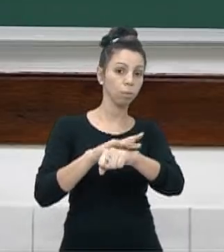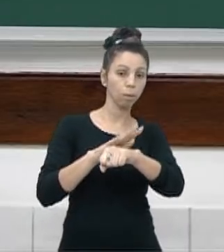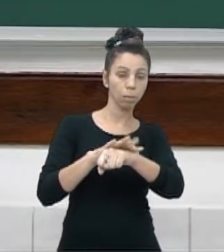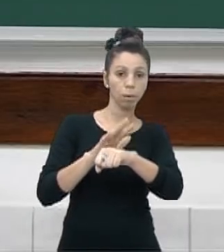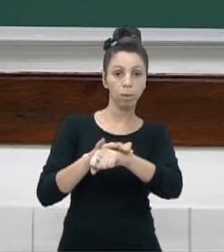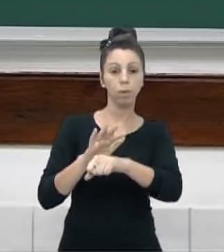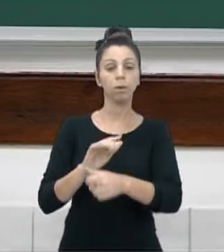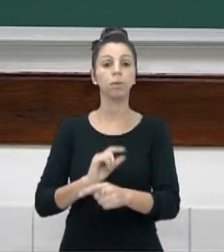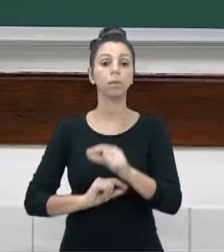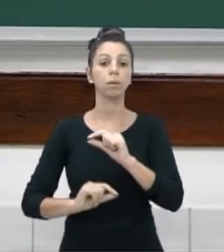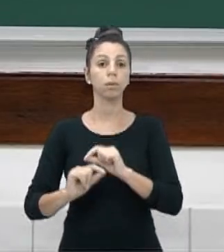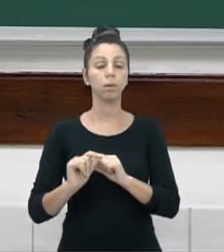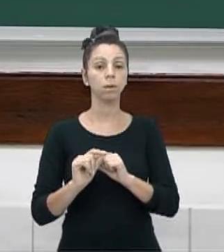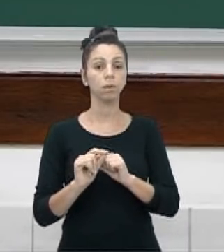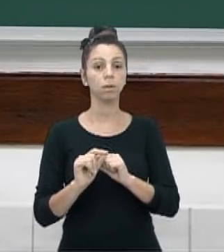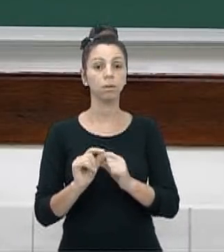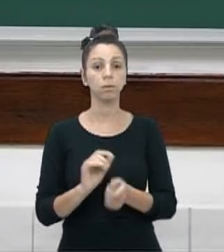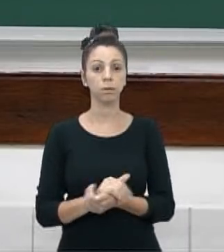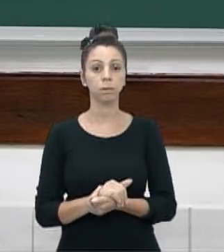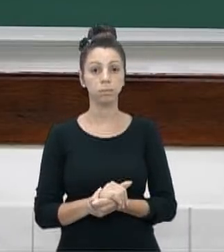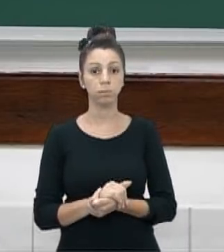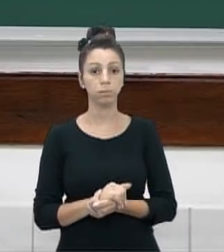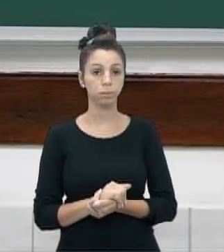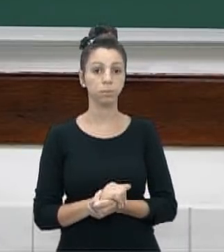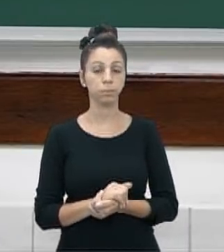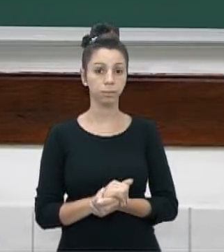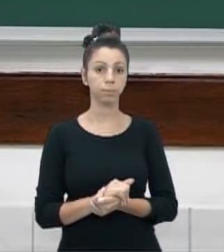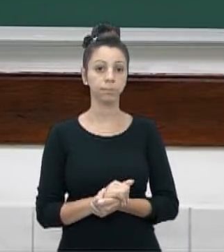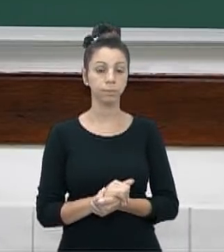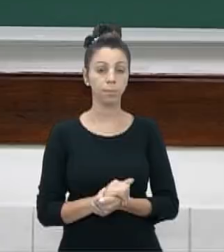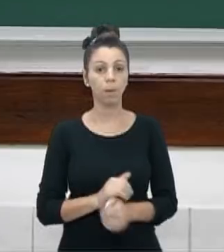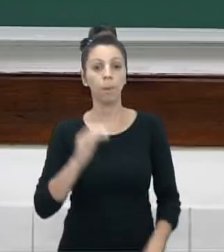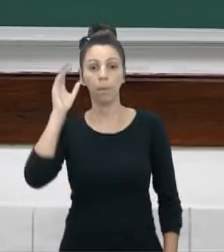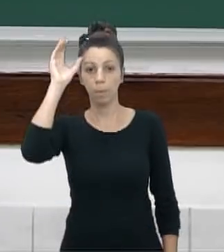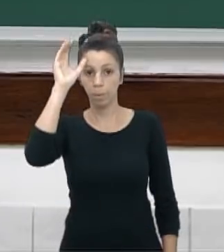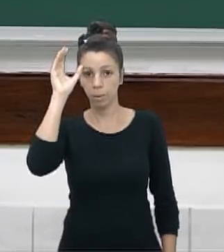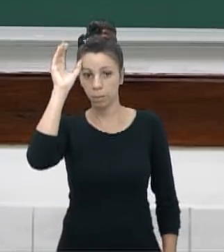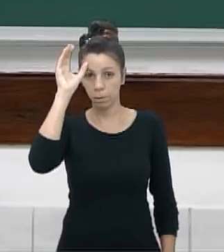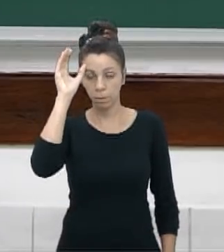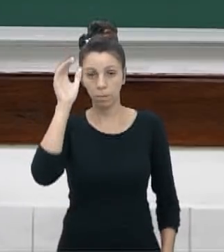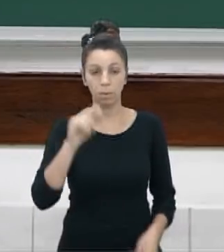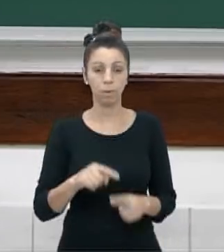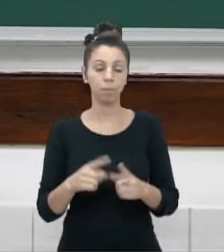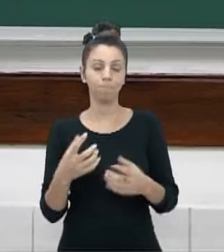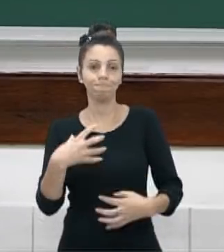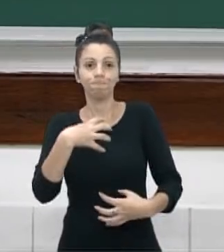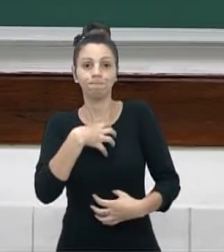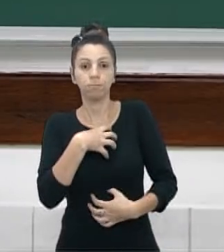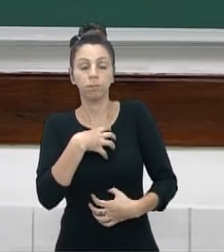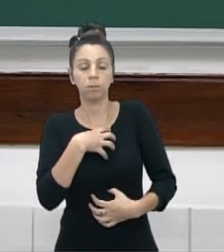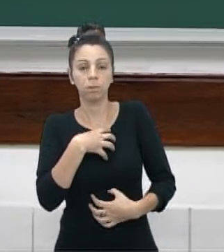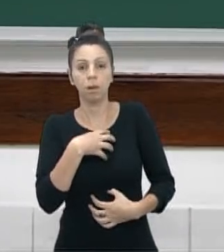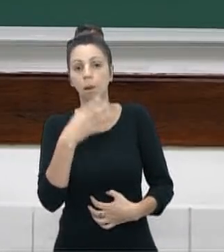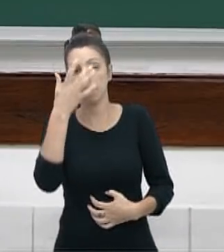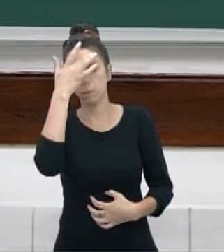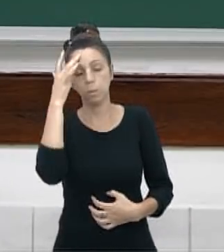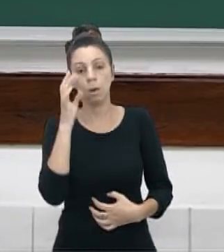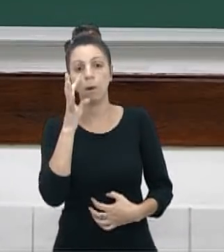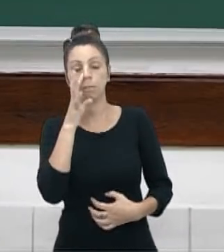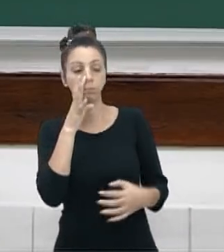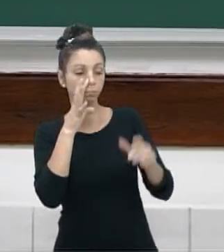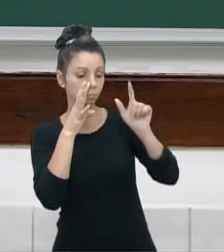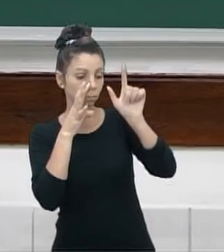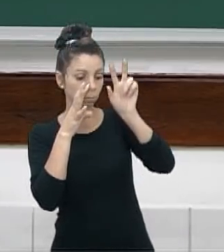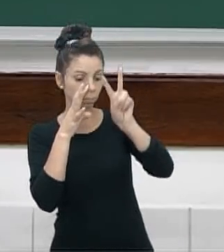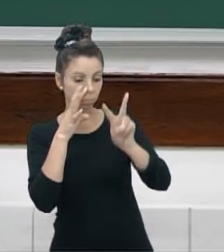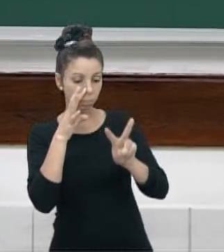determinadas patologias, no máximo que eles conseguem fazer é o quê? É sensibilizar, né? Não quer dizer que a pessoa que leu esse folder, que